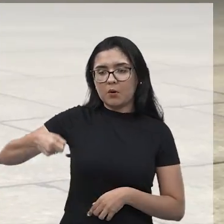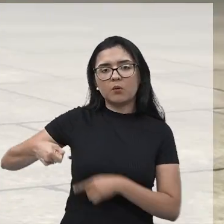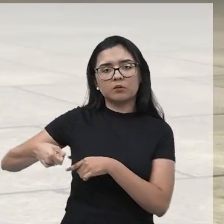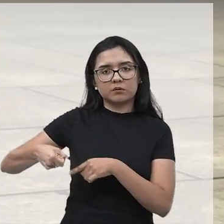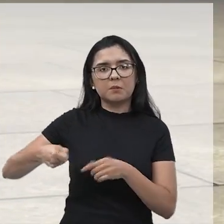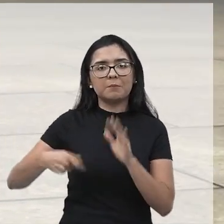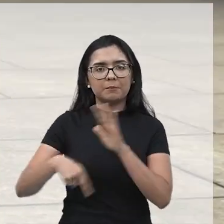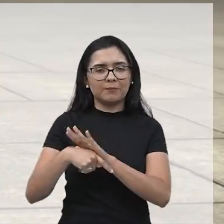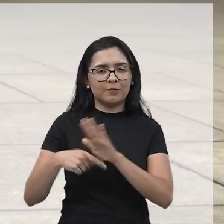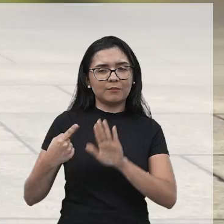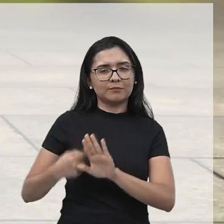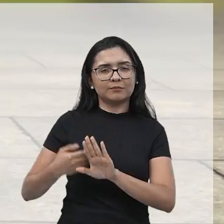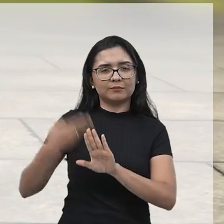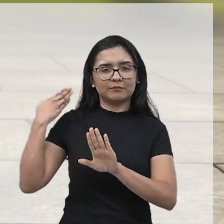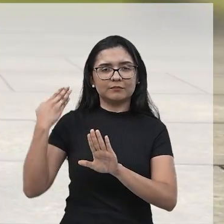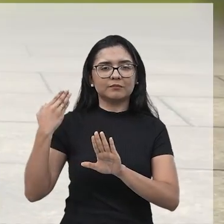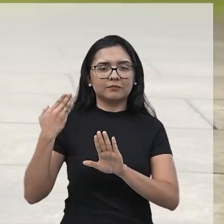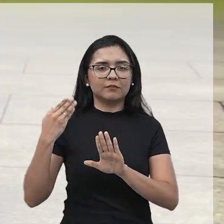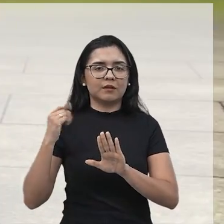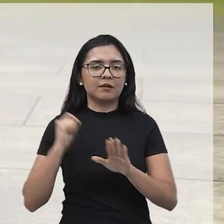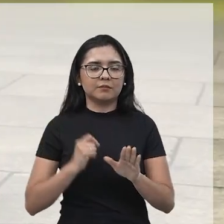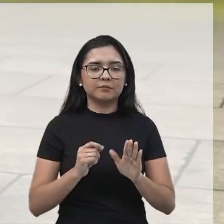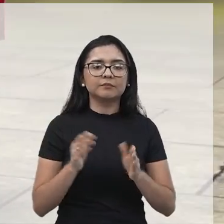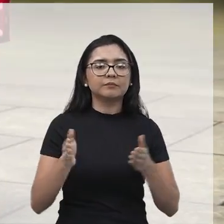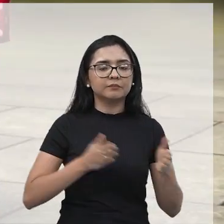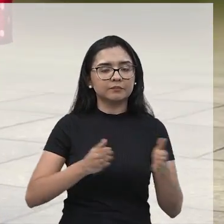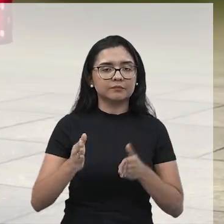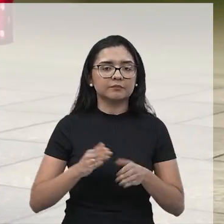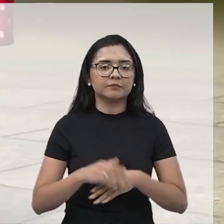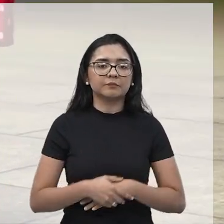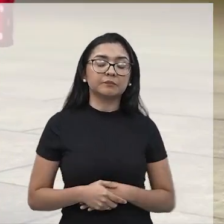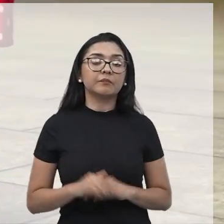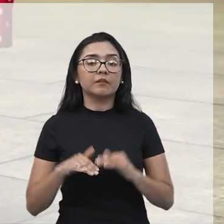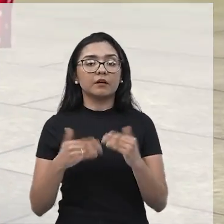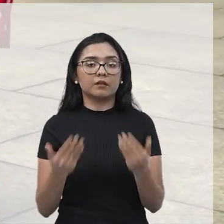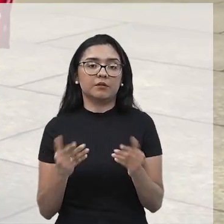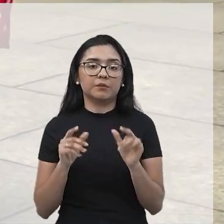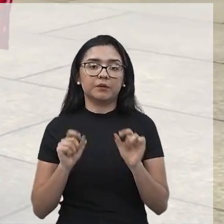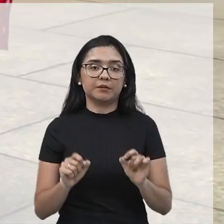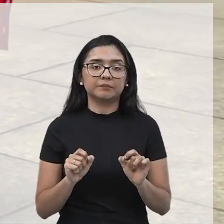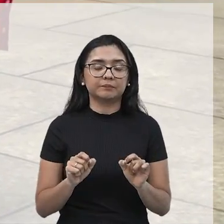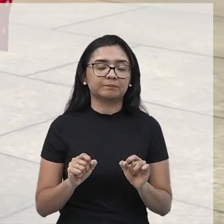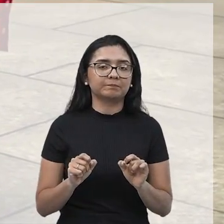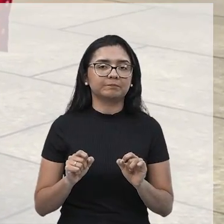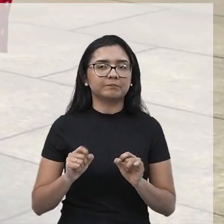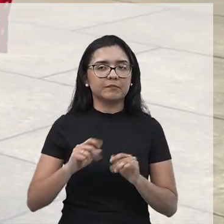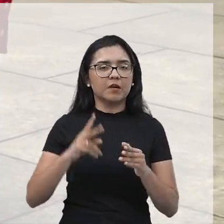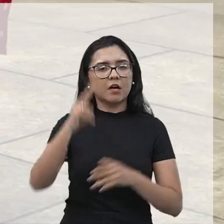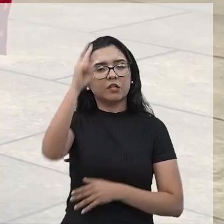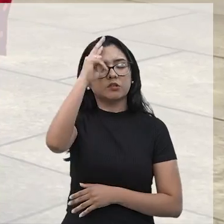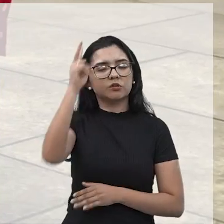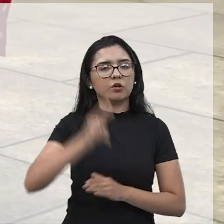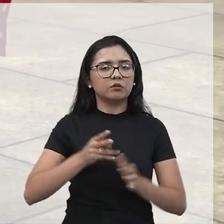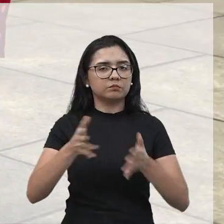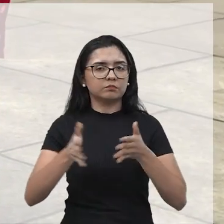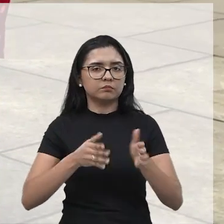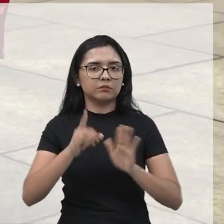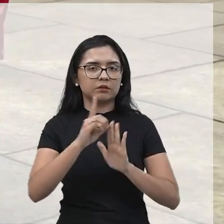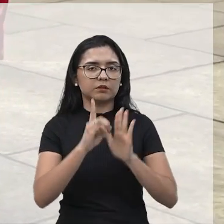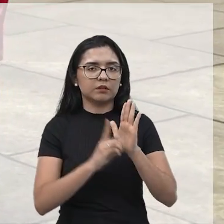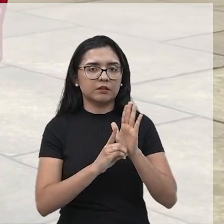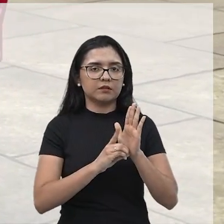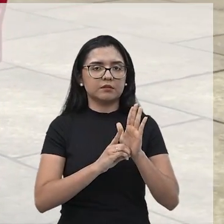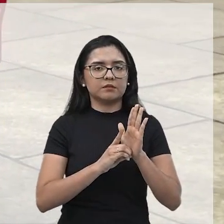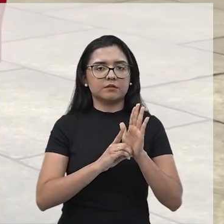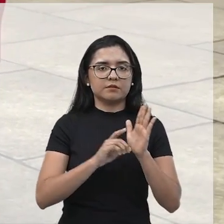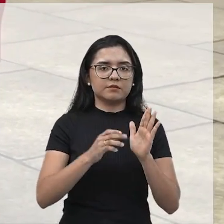aqui da época de trabalho. Então, ó, se a história se passar lá na década de